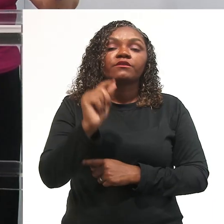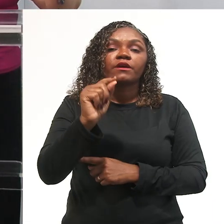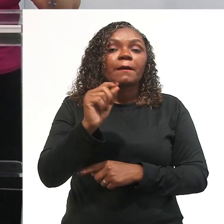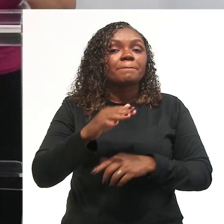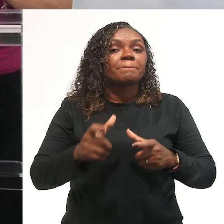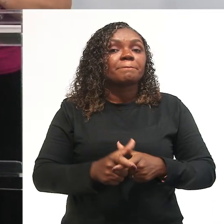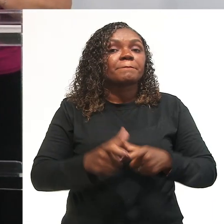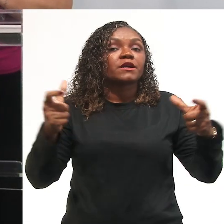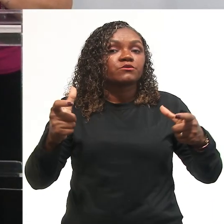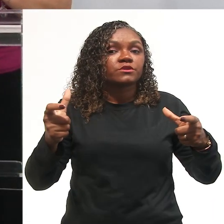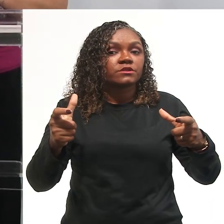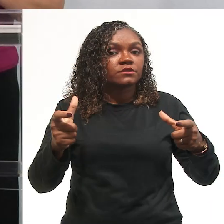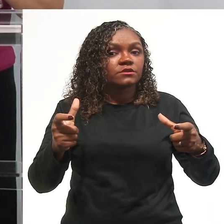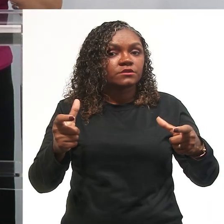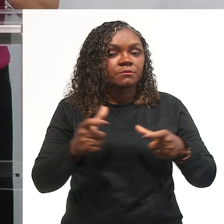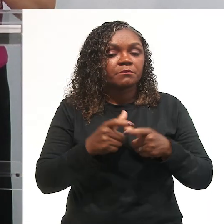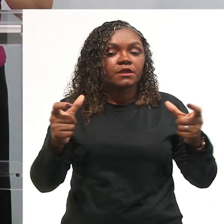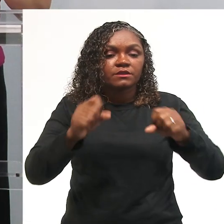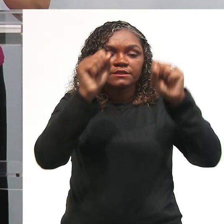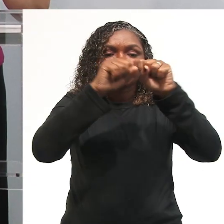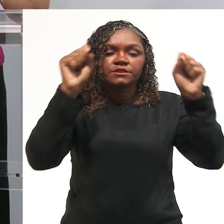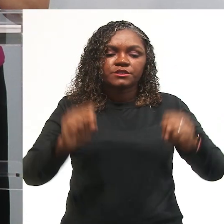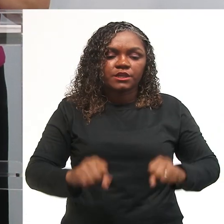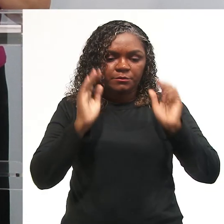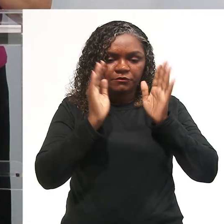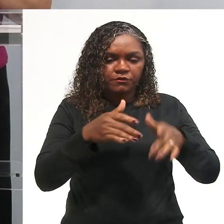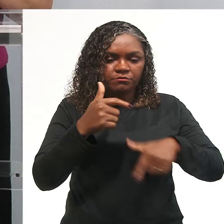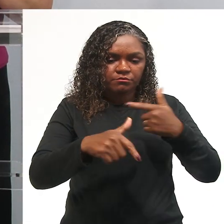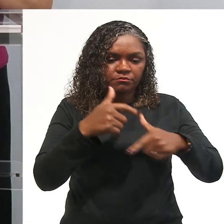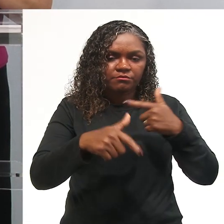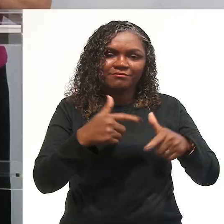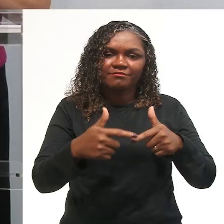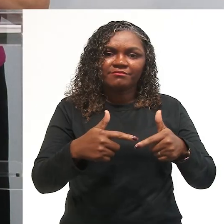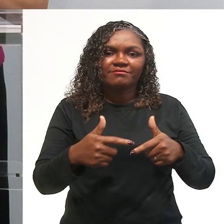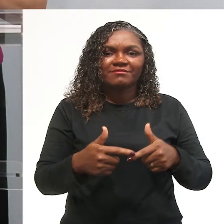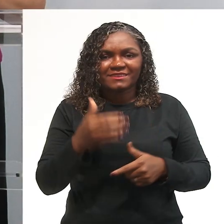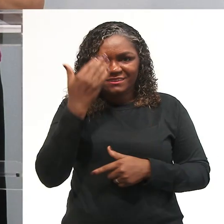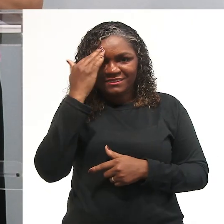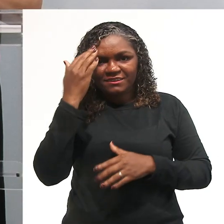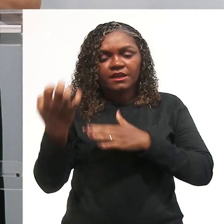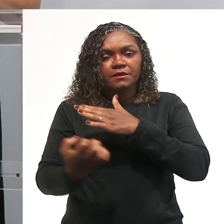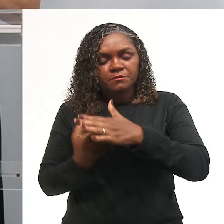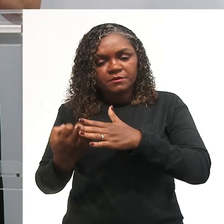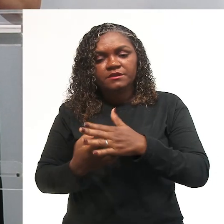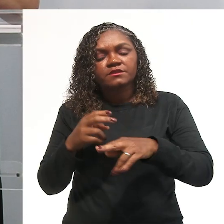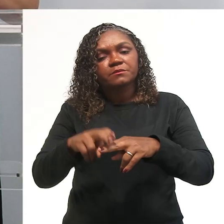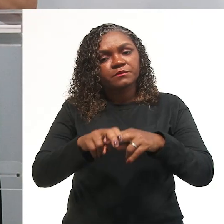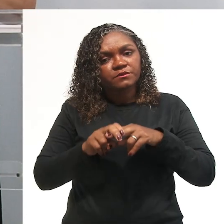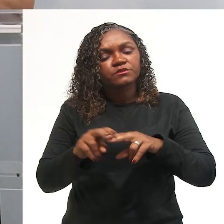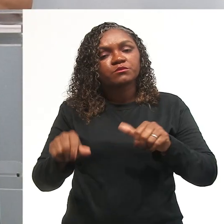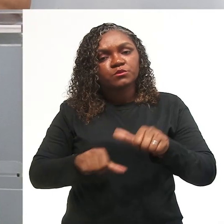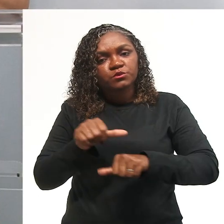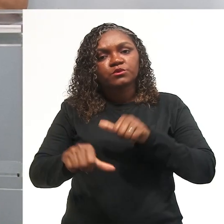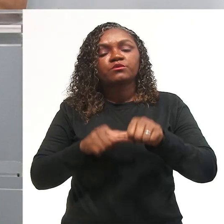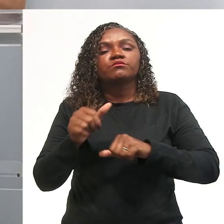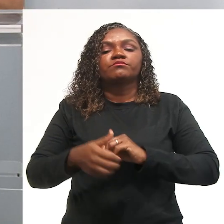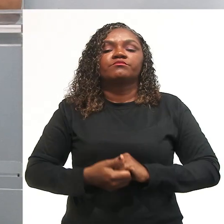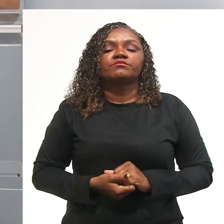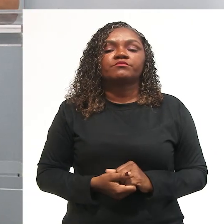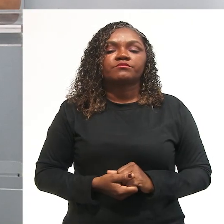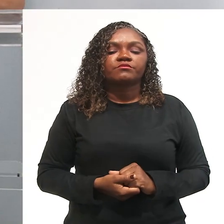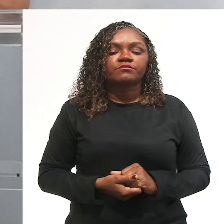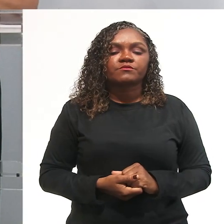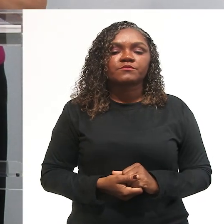chama de sistemas. Então a forma de pensar das organizações mudou bastante também. Isso tudo deve ser levado